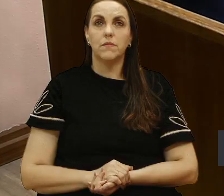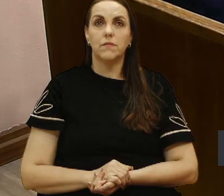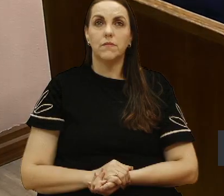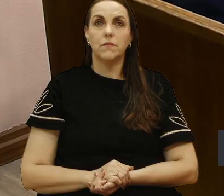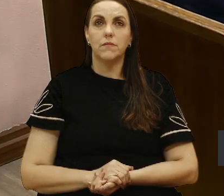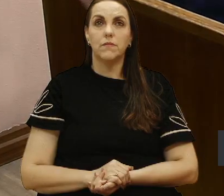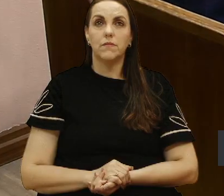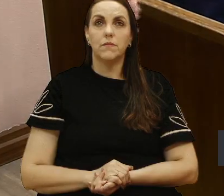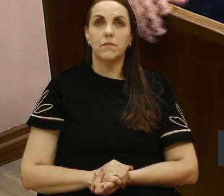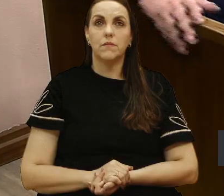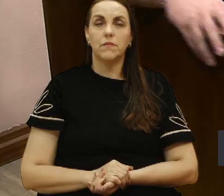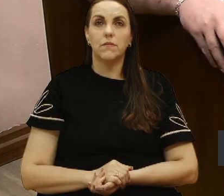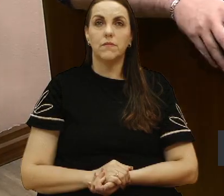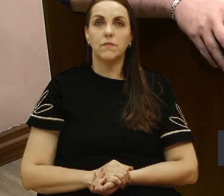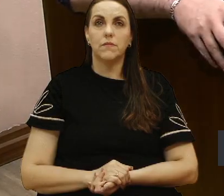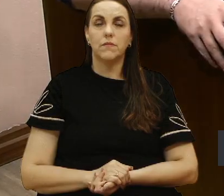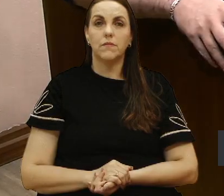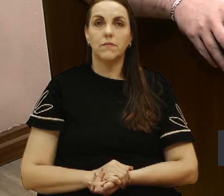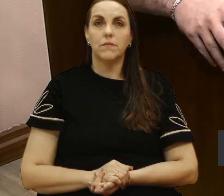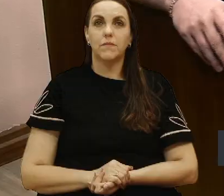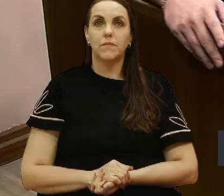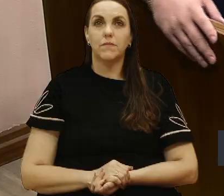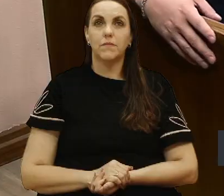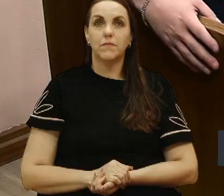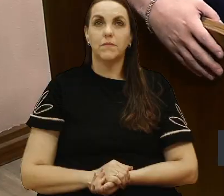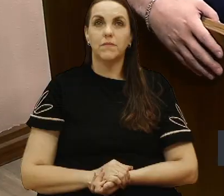8. Obrigado. Obrigado.